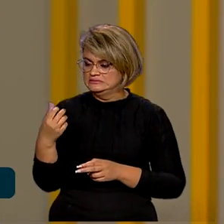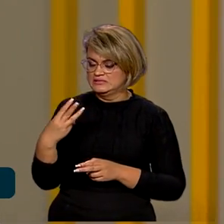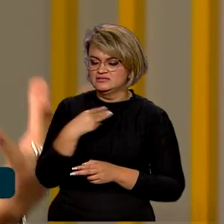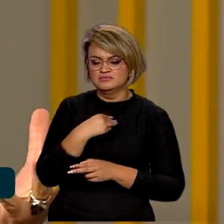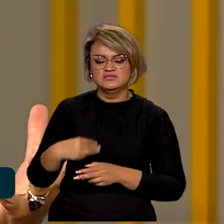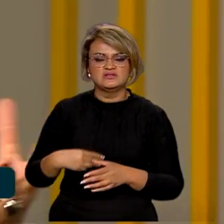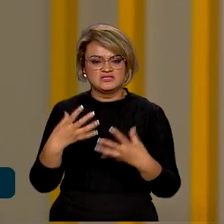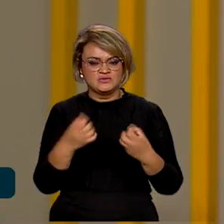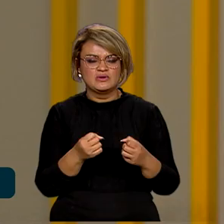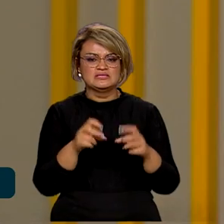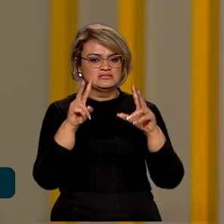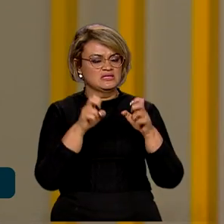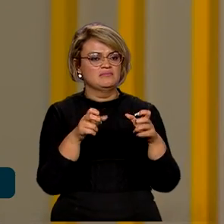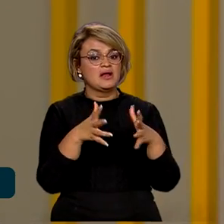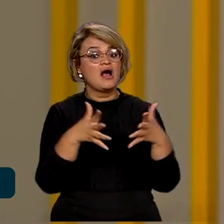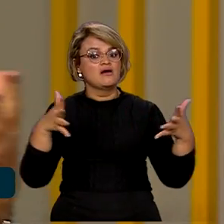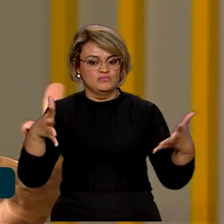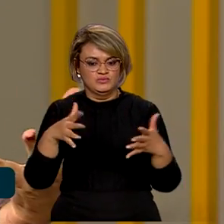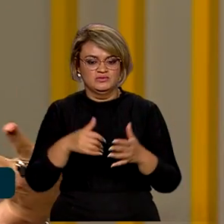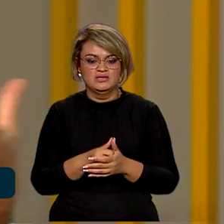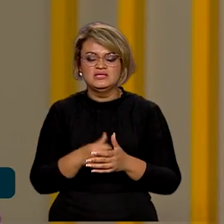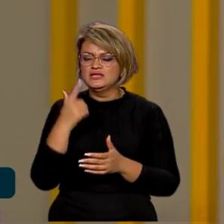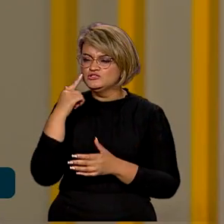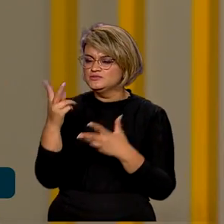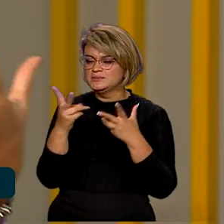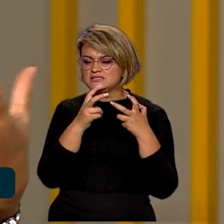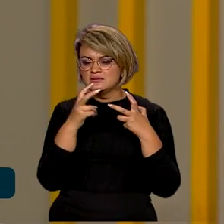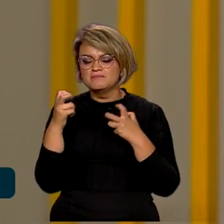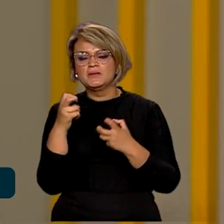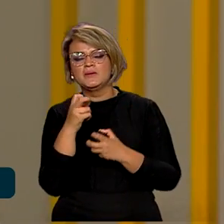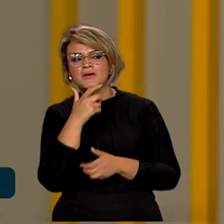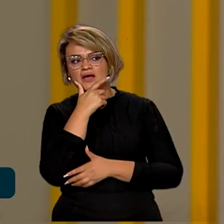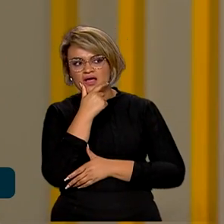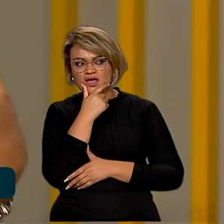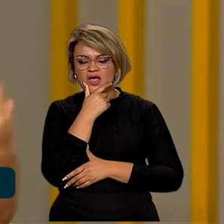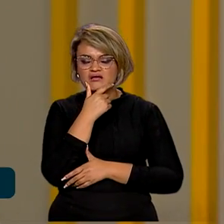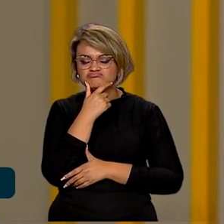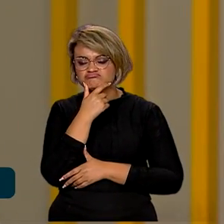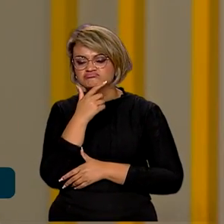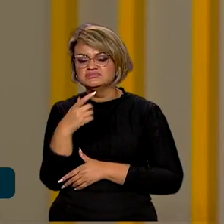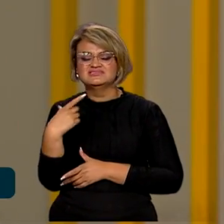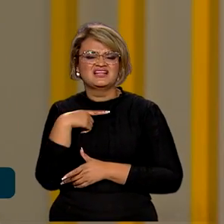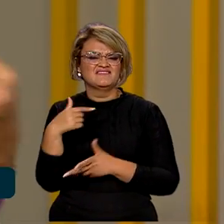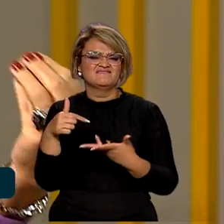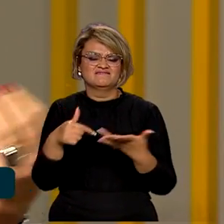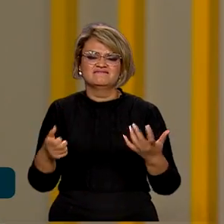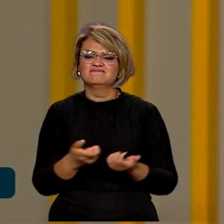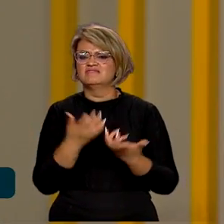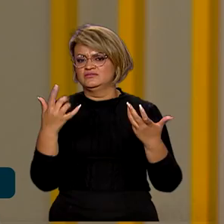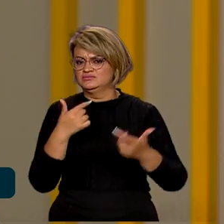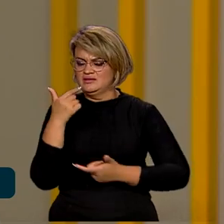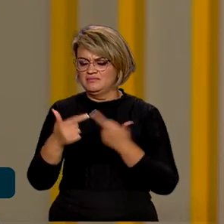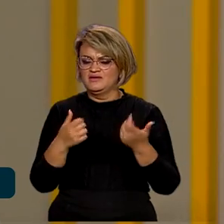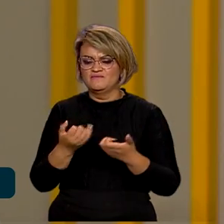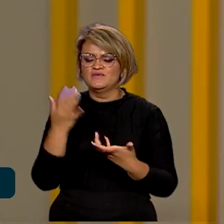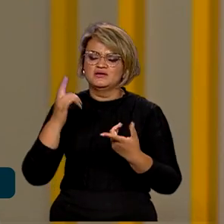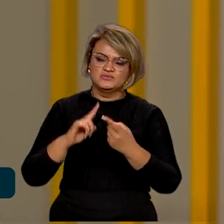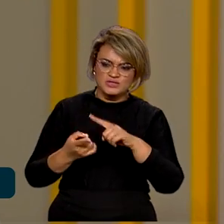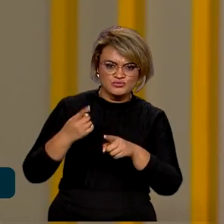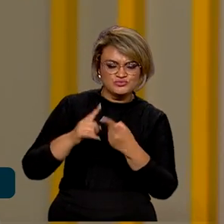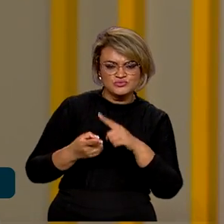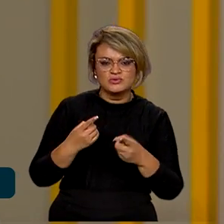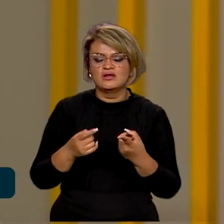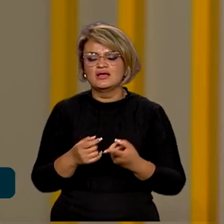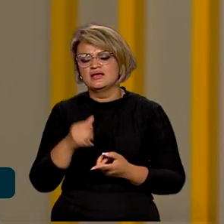a pauta era mais ampla, e a gente foi percebendo que, como nós temos, né, várias atividades que elas se articulam, né?